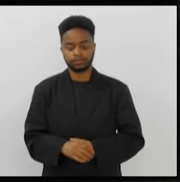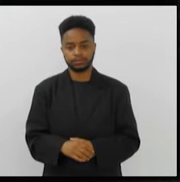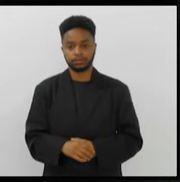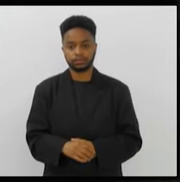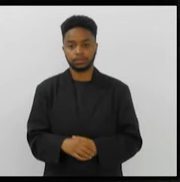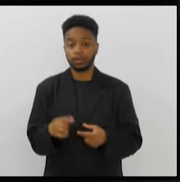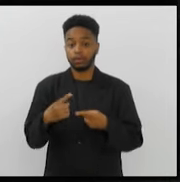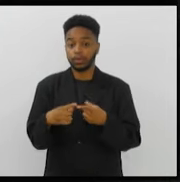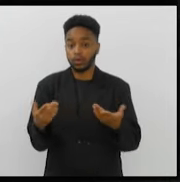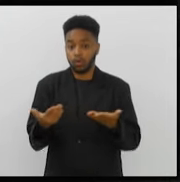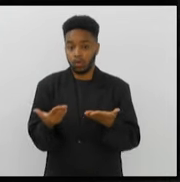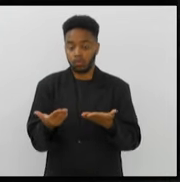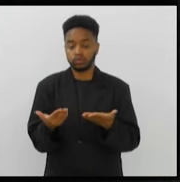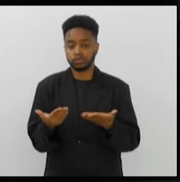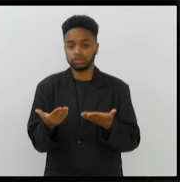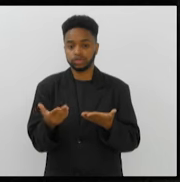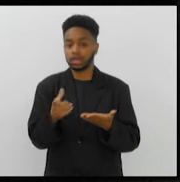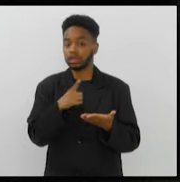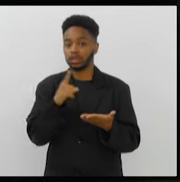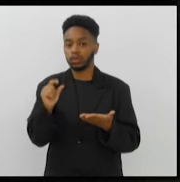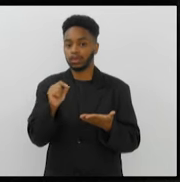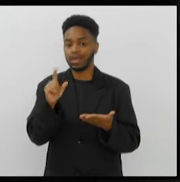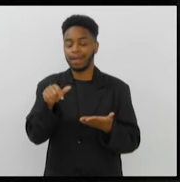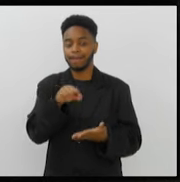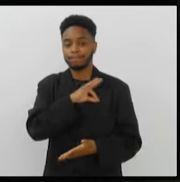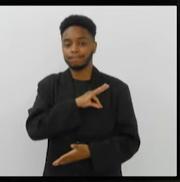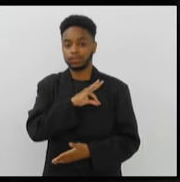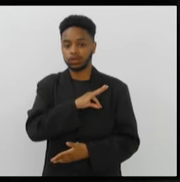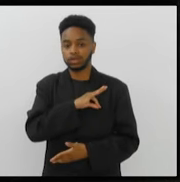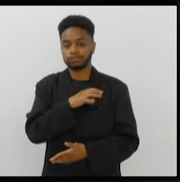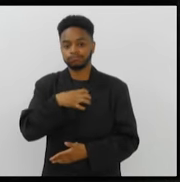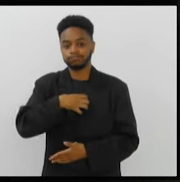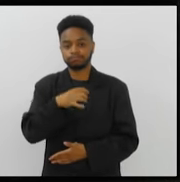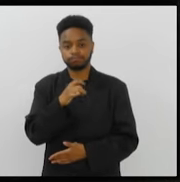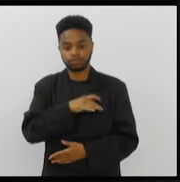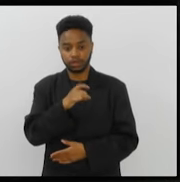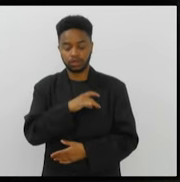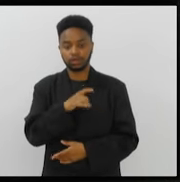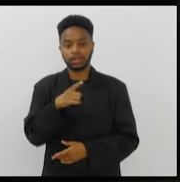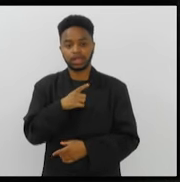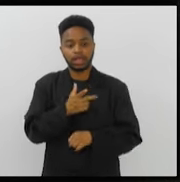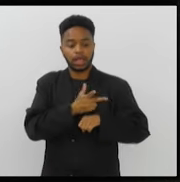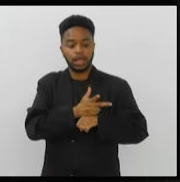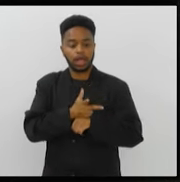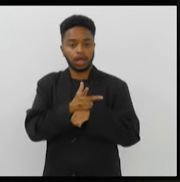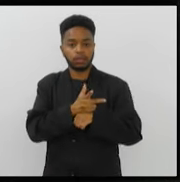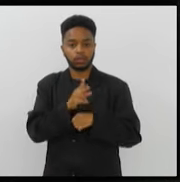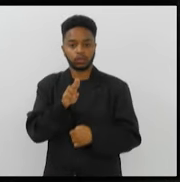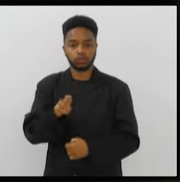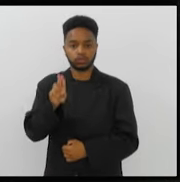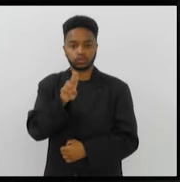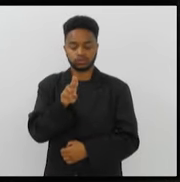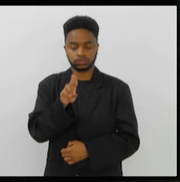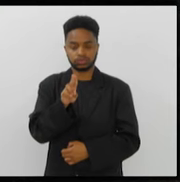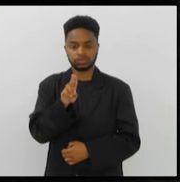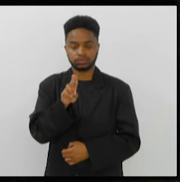Porque hoje o que se tem são policiais amedrontados, com câmera no peito.